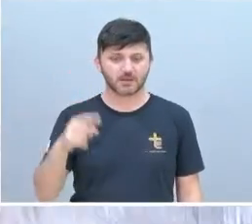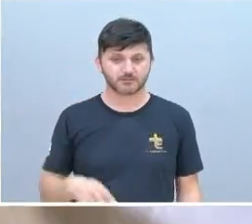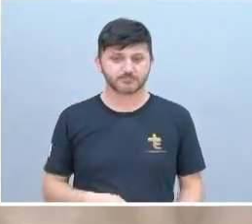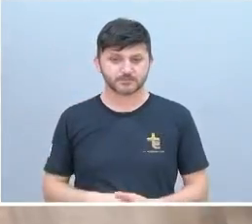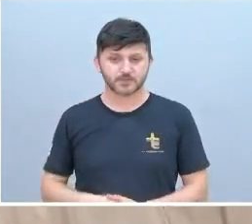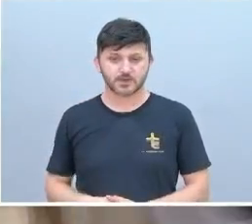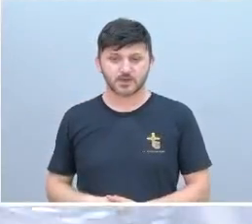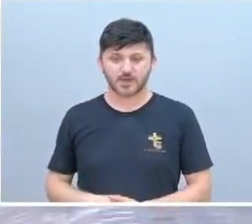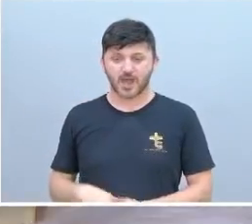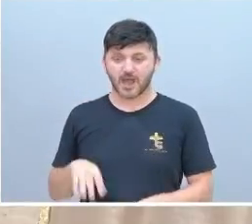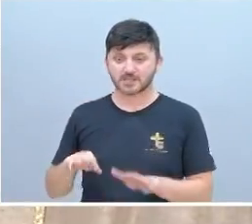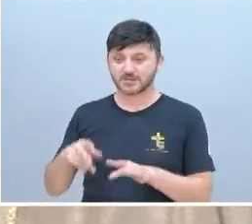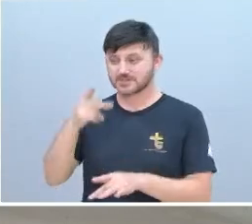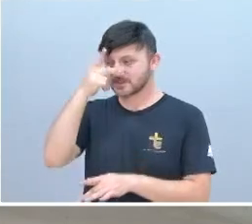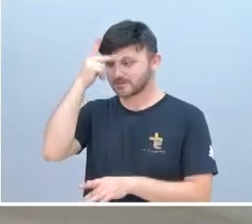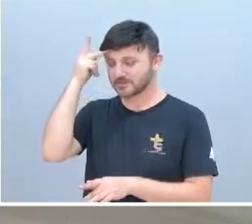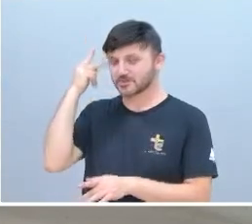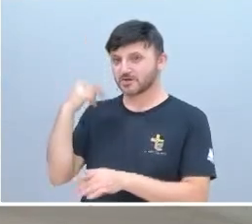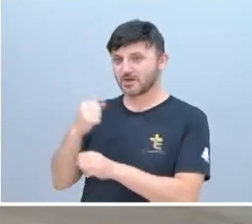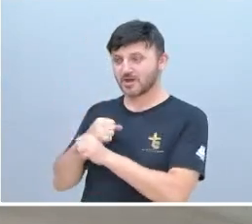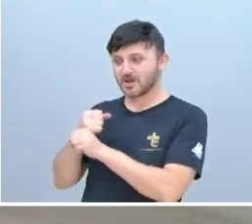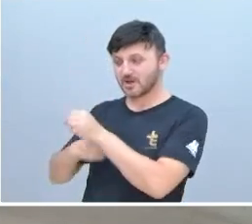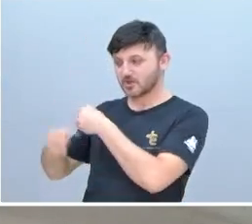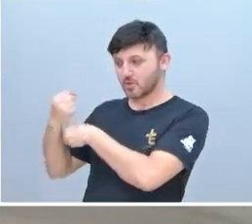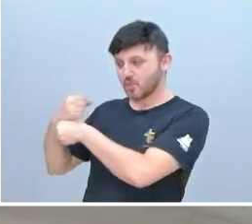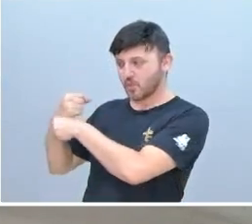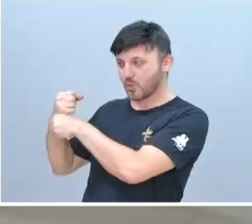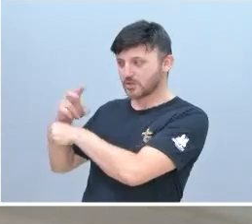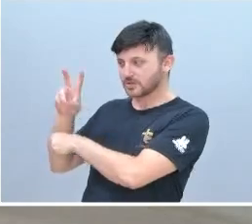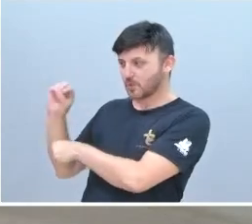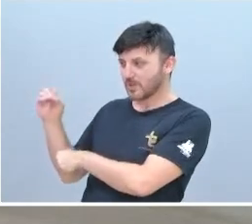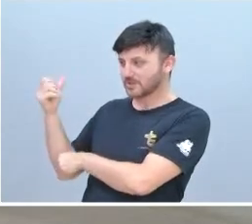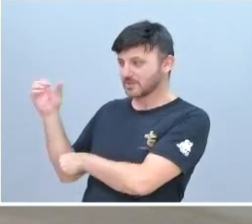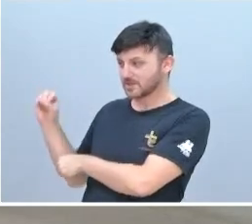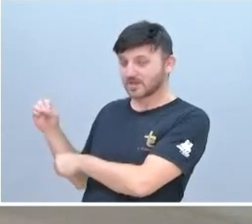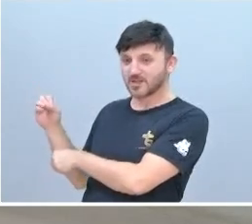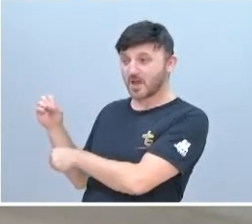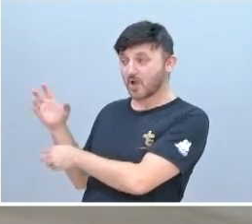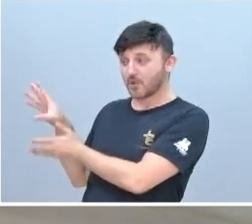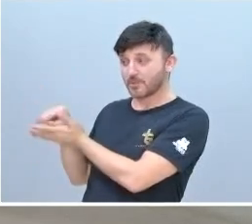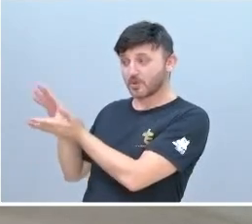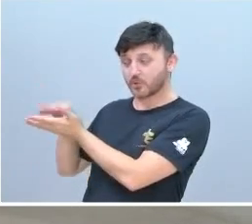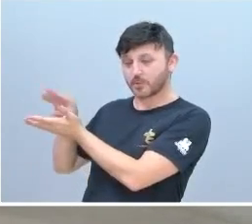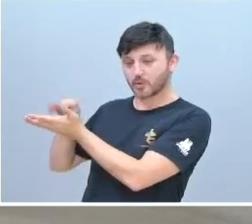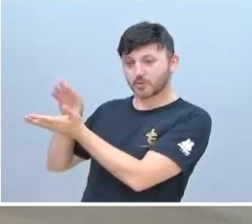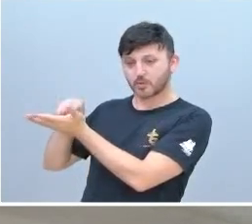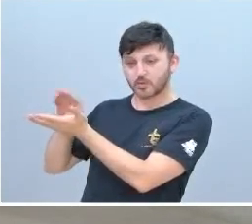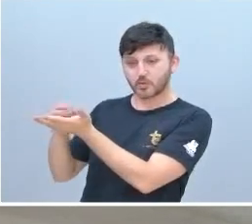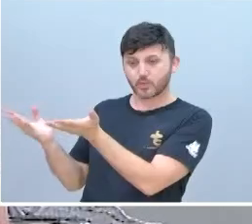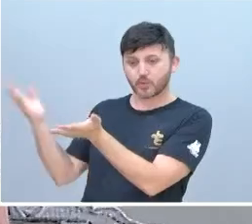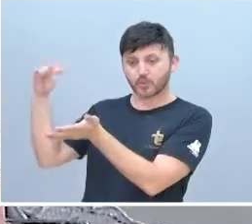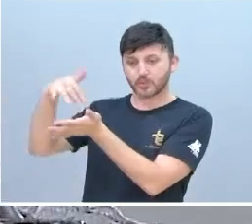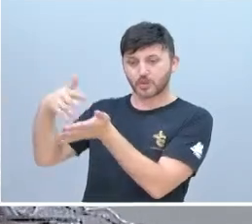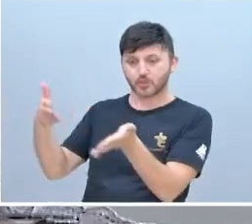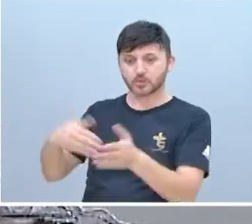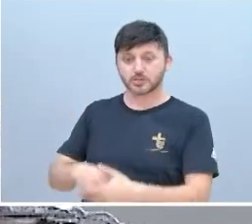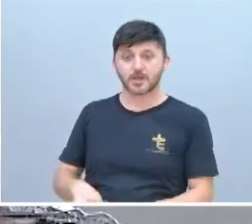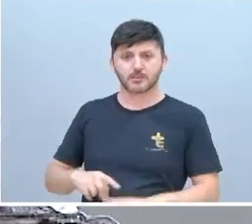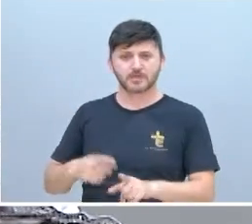anos 60, anos 70, vai, volta. E nós, nas nossas, nossos